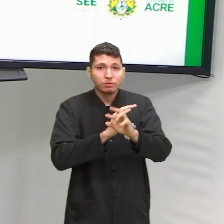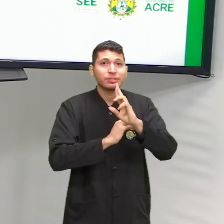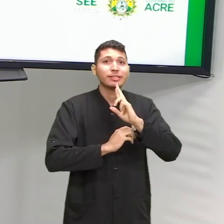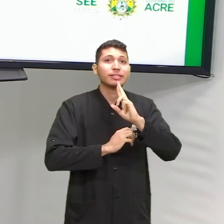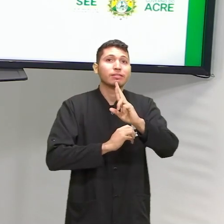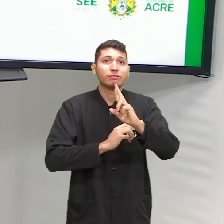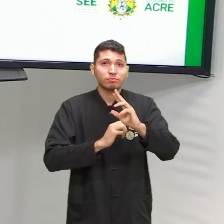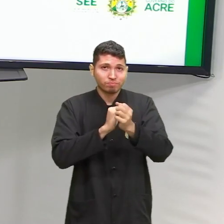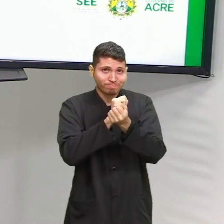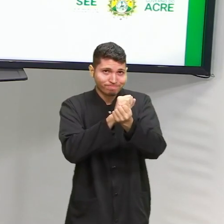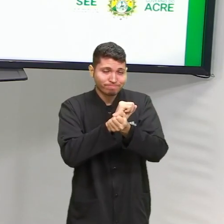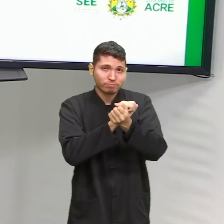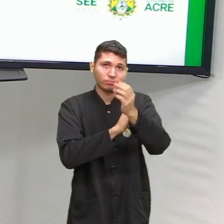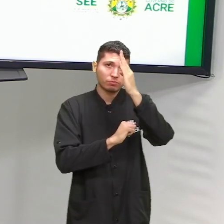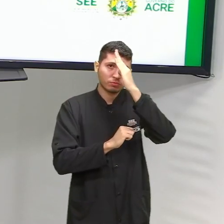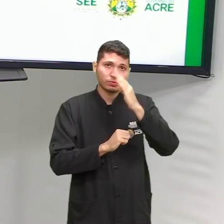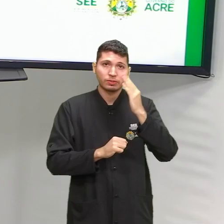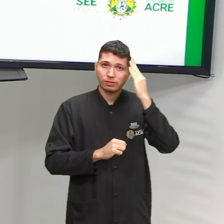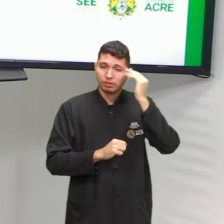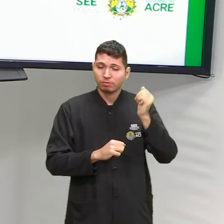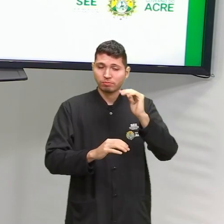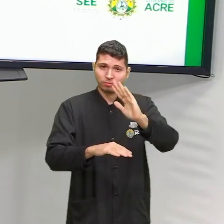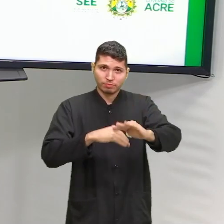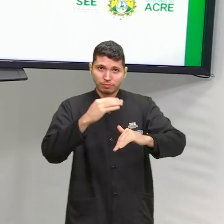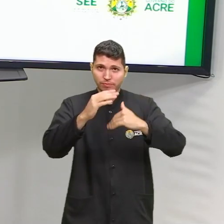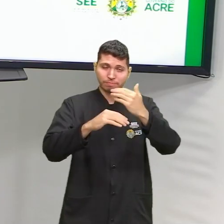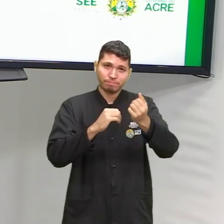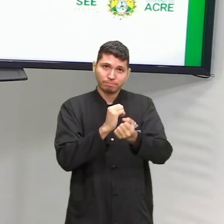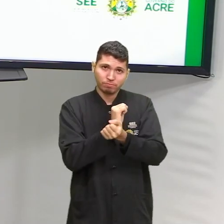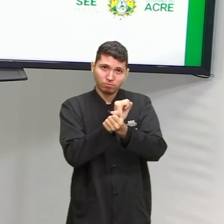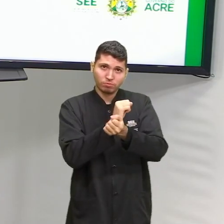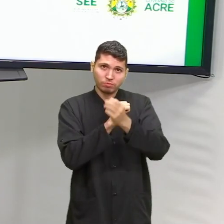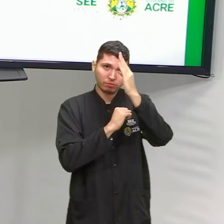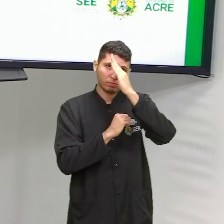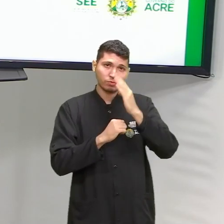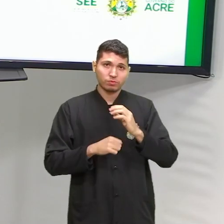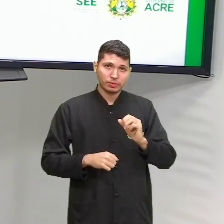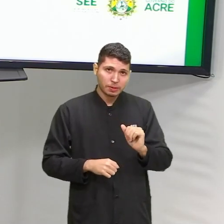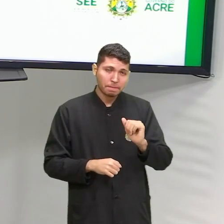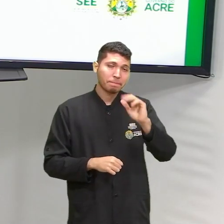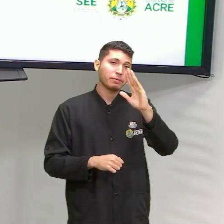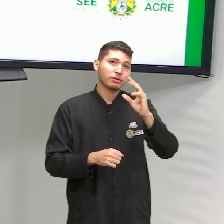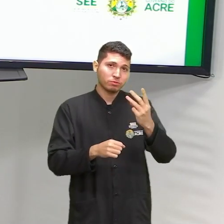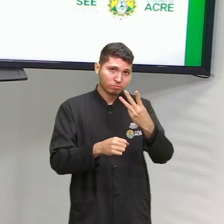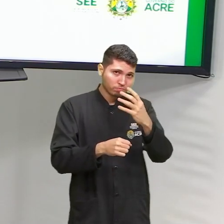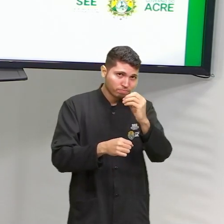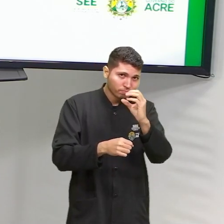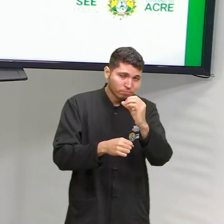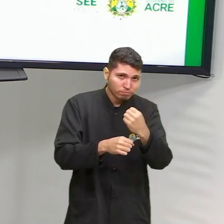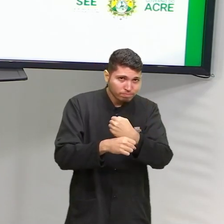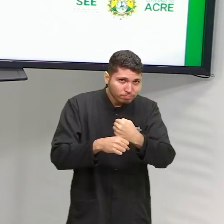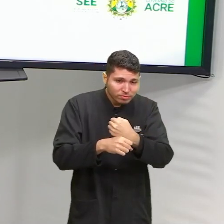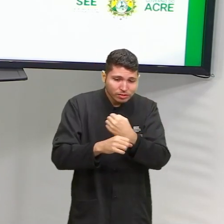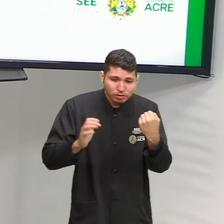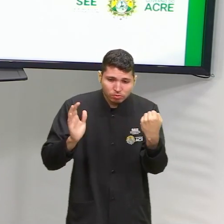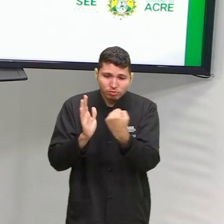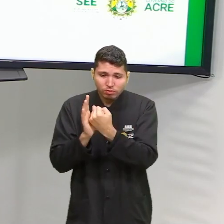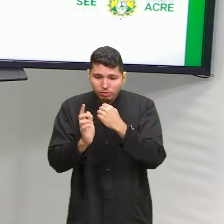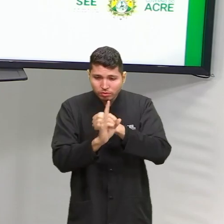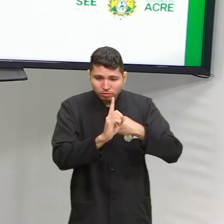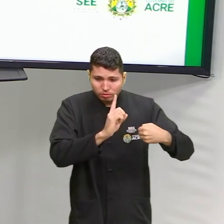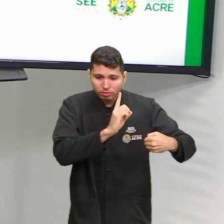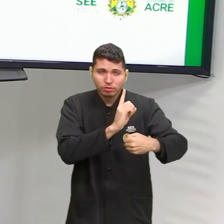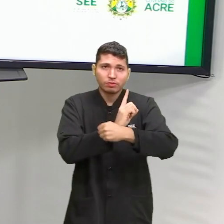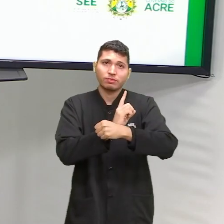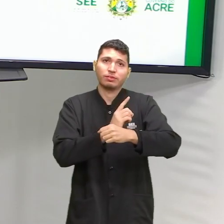Brasil. A gente sabe que o processo de escravidão no Brasil durou mais de 300 anos e deixou resquícios para a nossa sociedade atual. Por